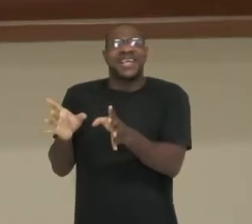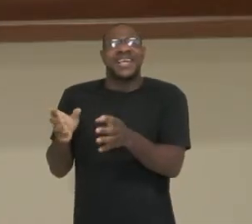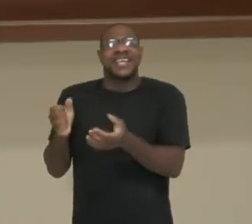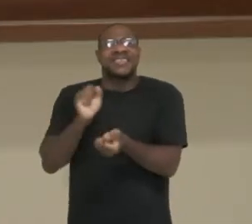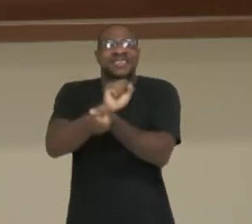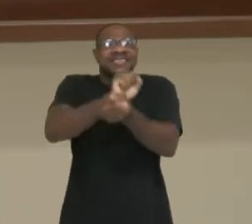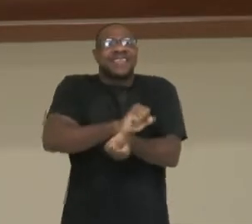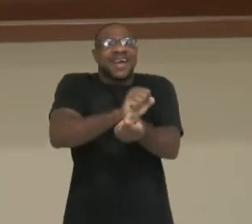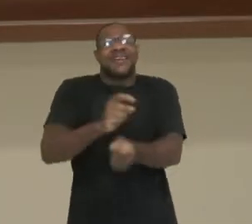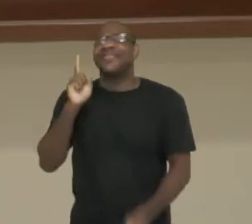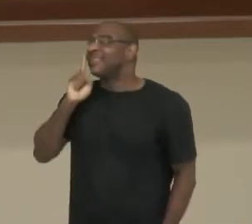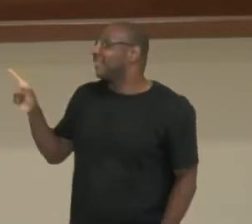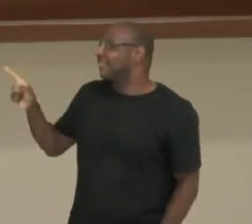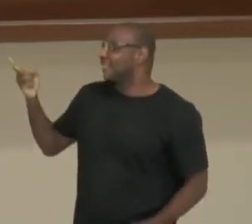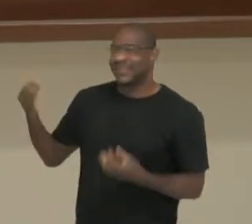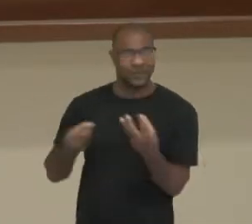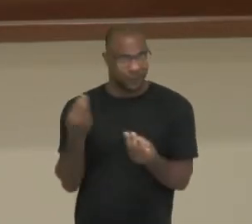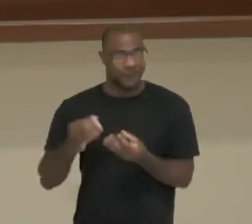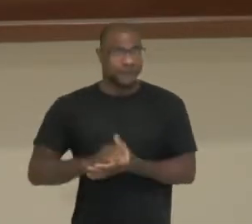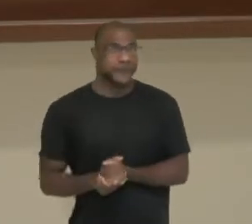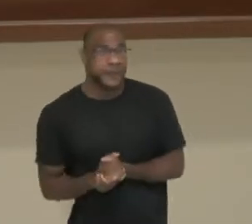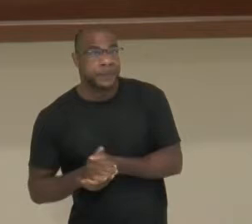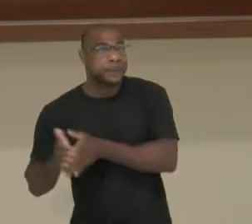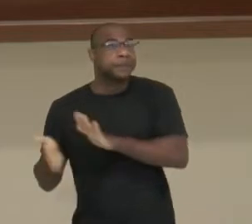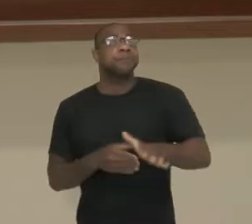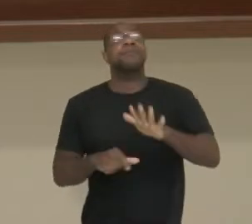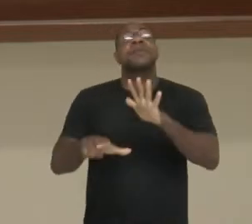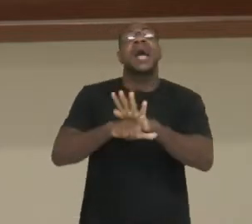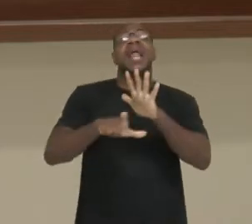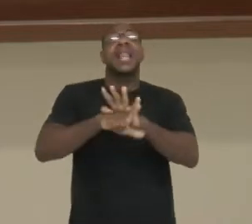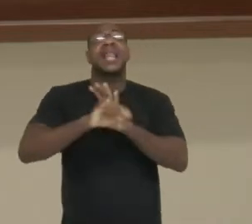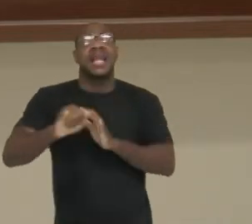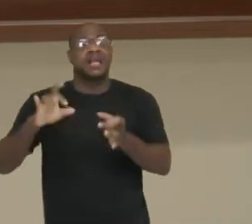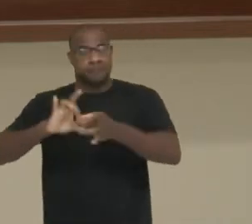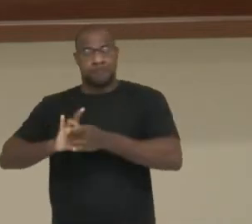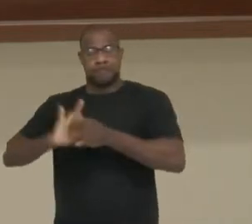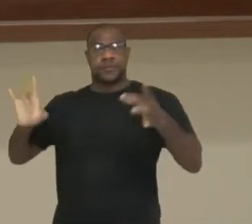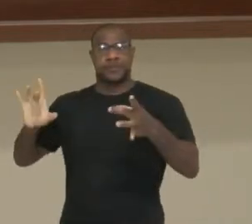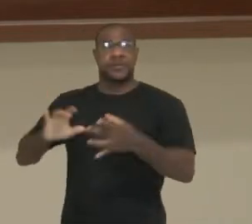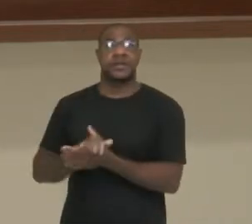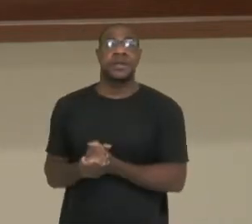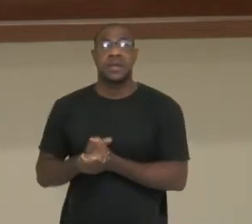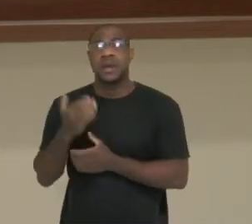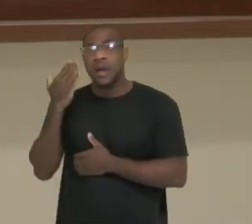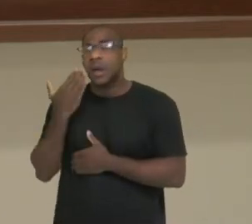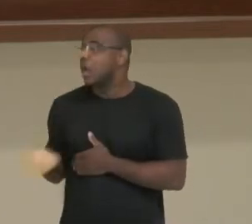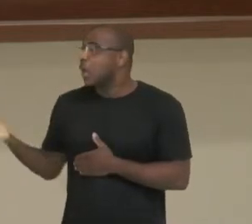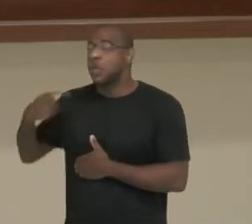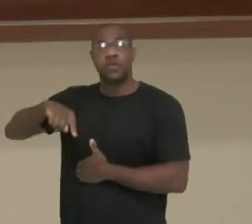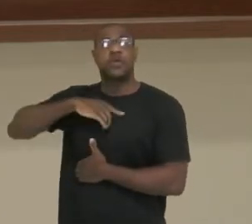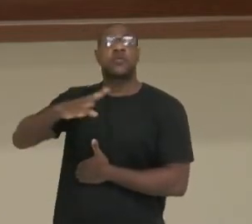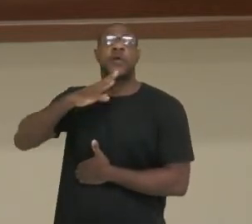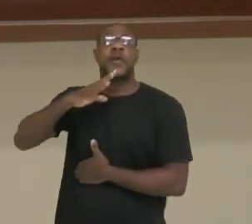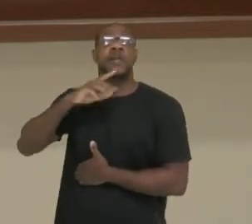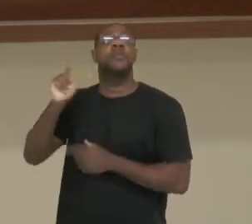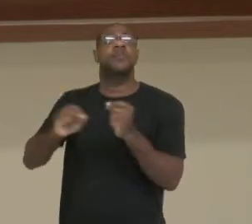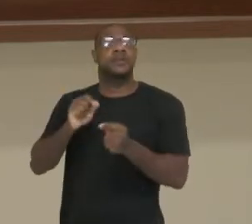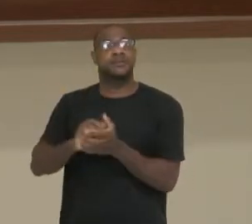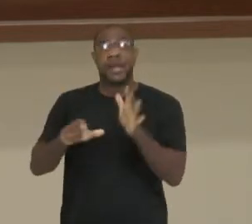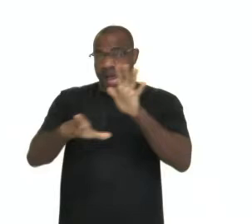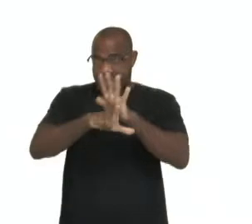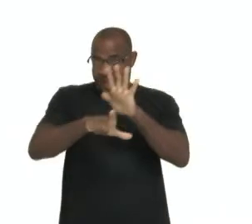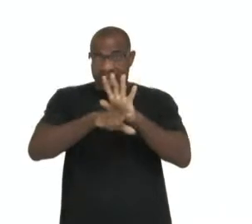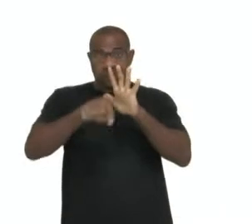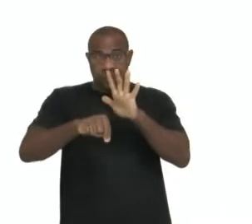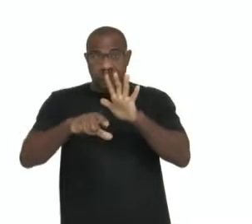1851. As leis abolicionistas são como nós conhecemos a legislação